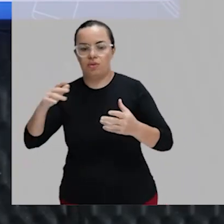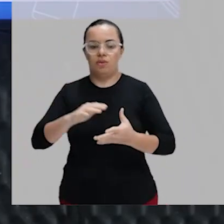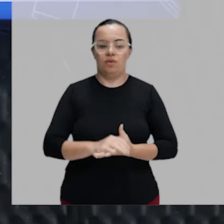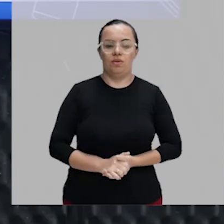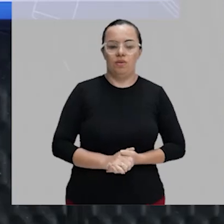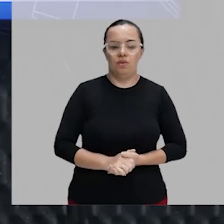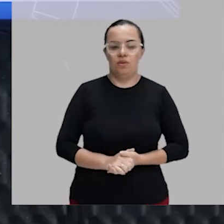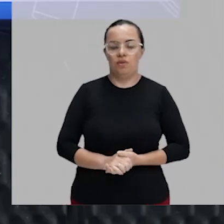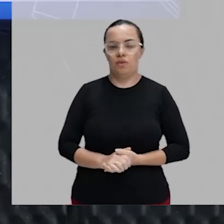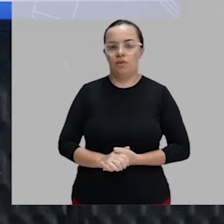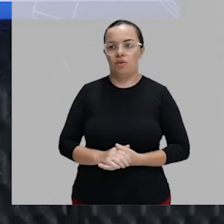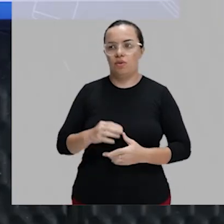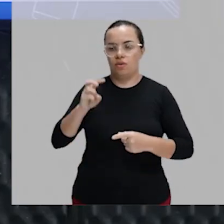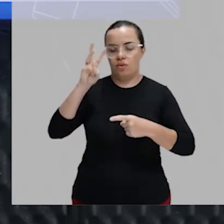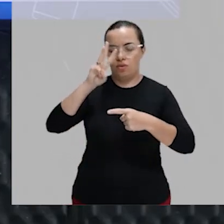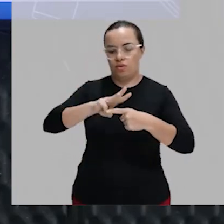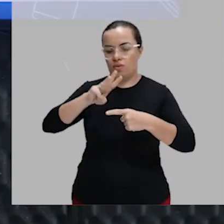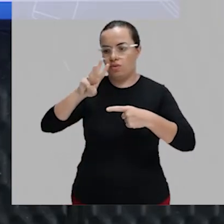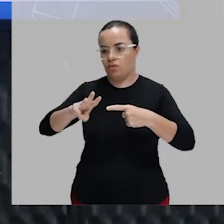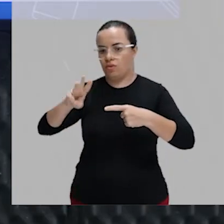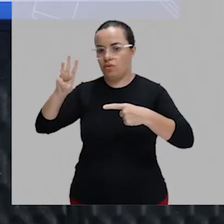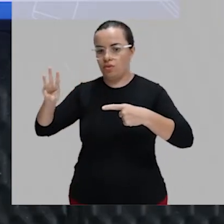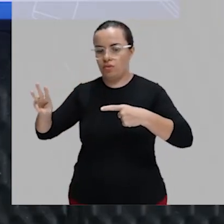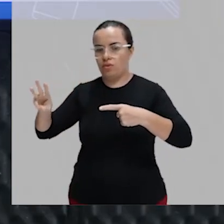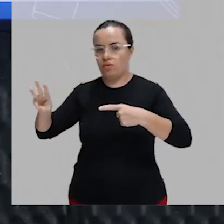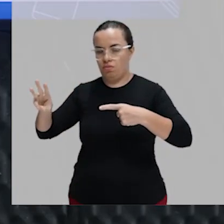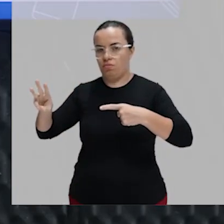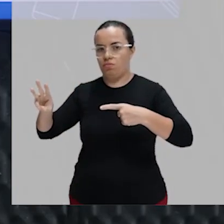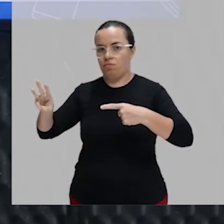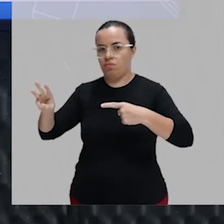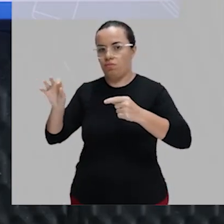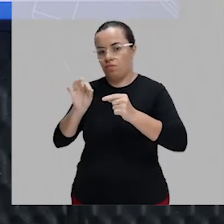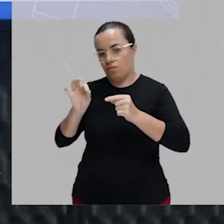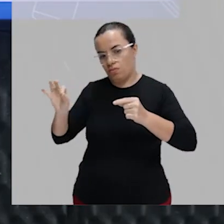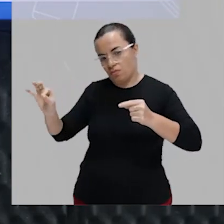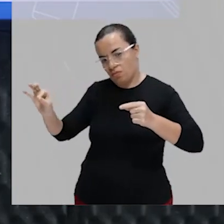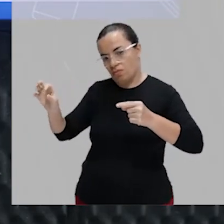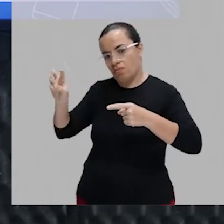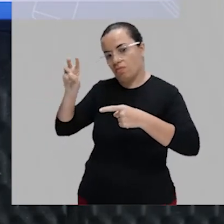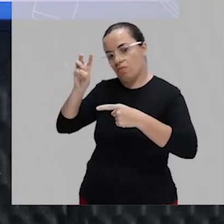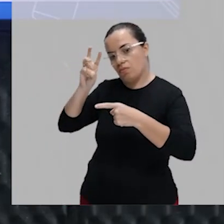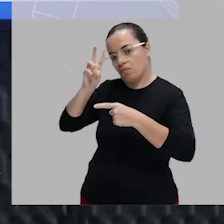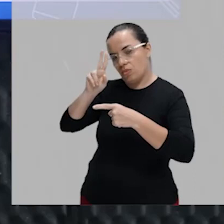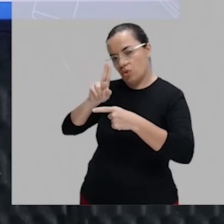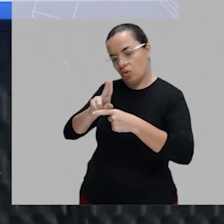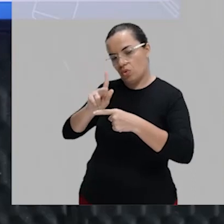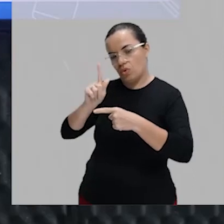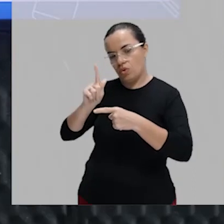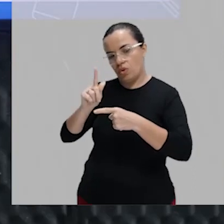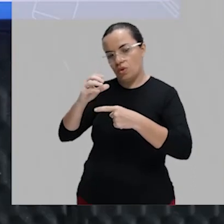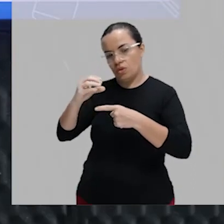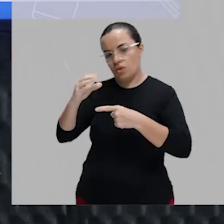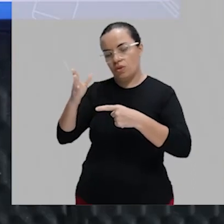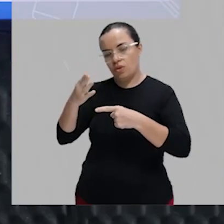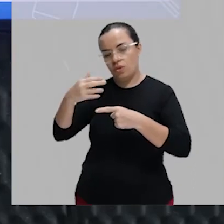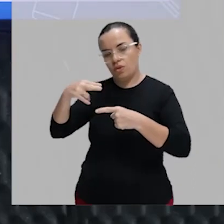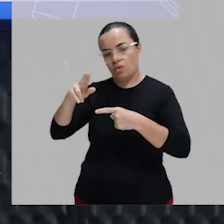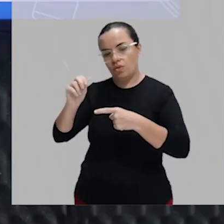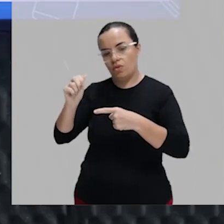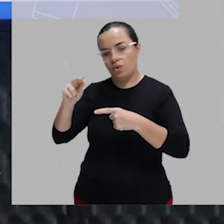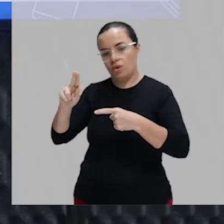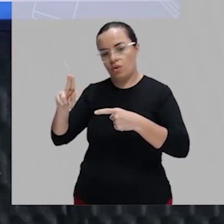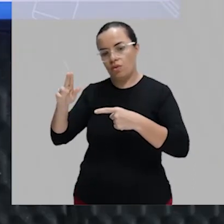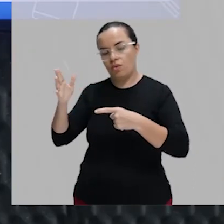UGC, nessa sequência aqui, ó, vai indicar a adição desses aminoácidos aqui, ó, nessa mesma sequência.